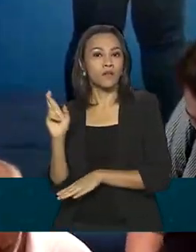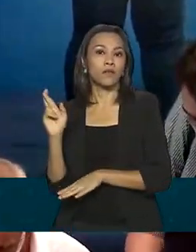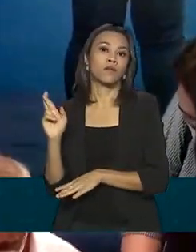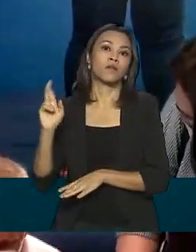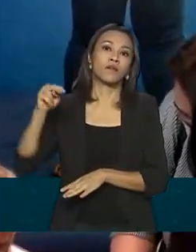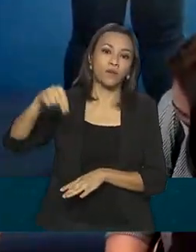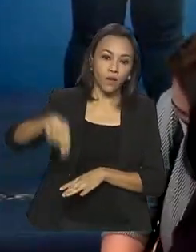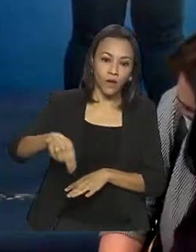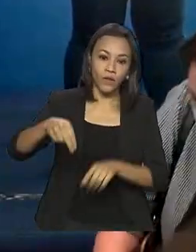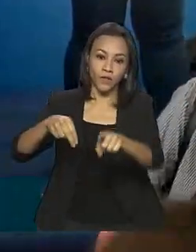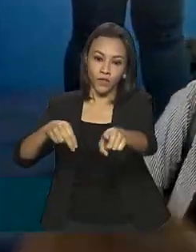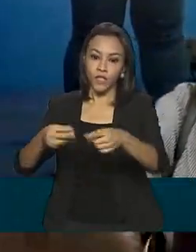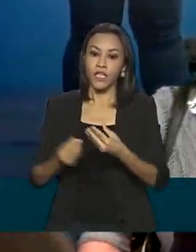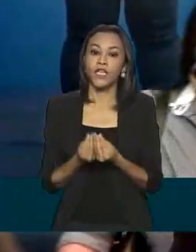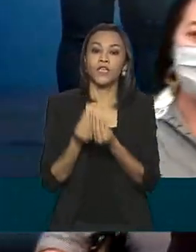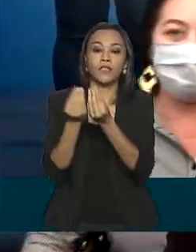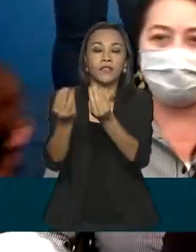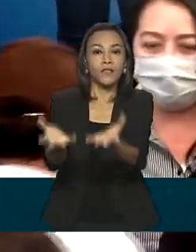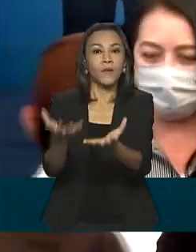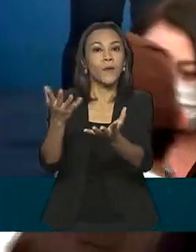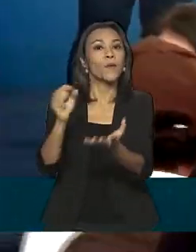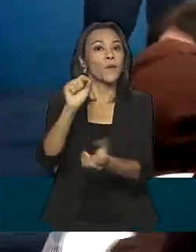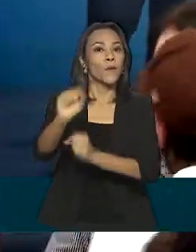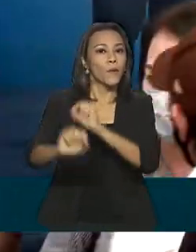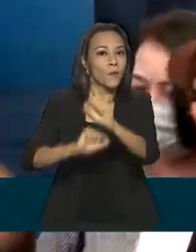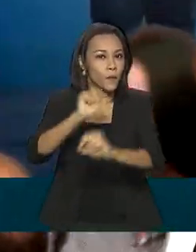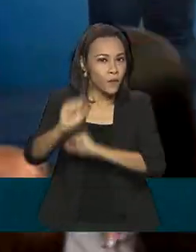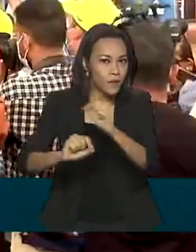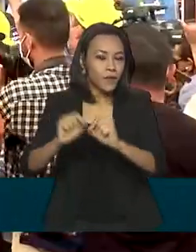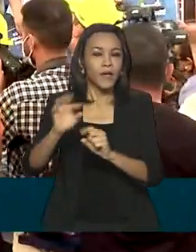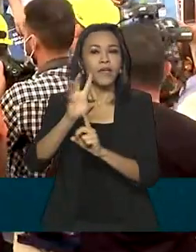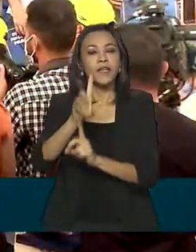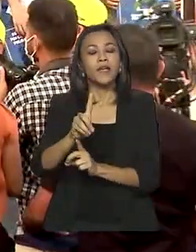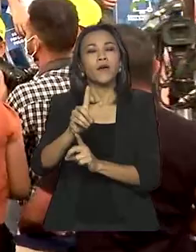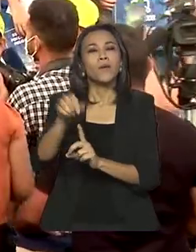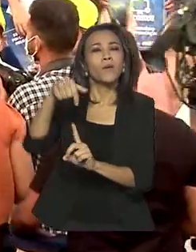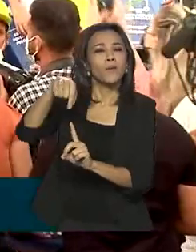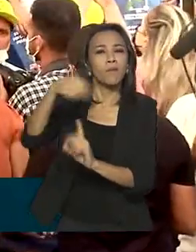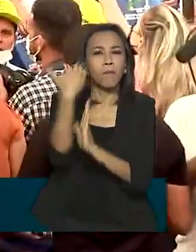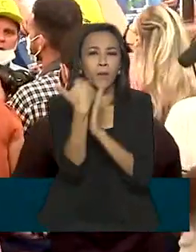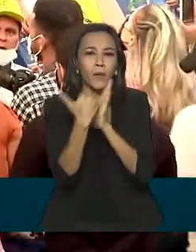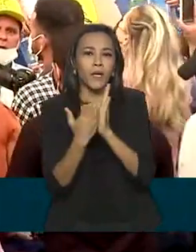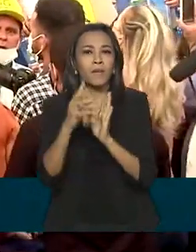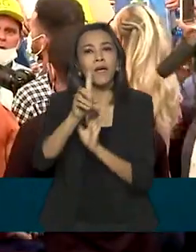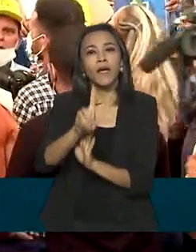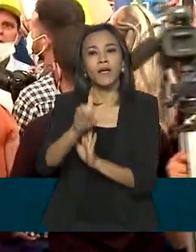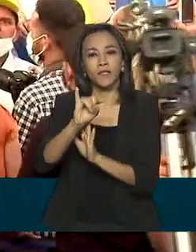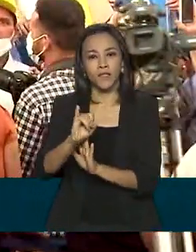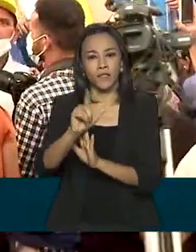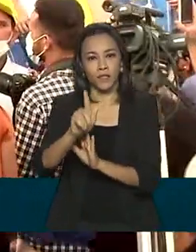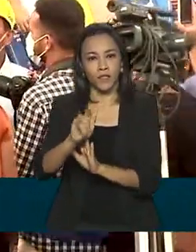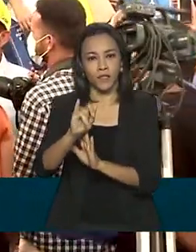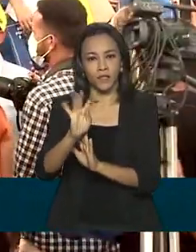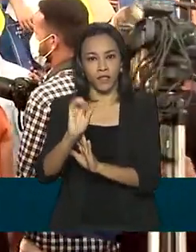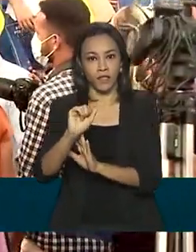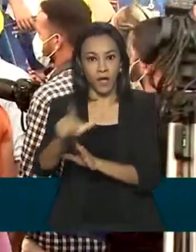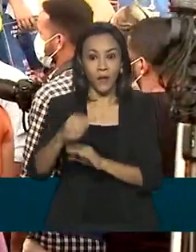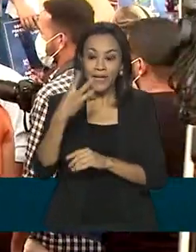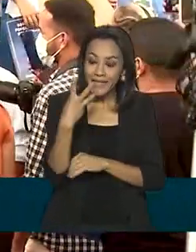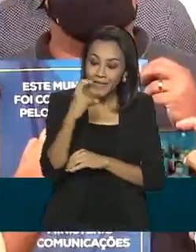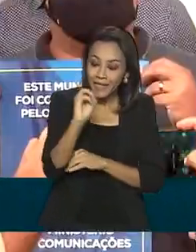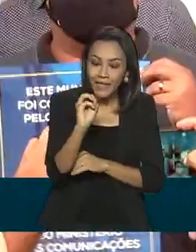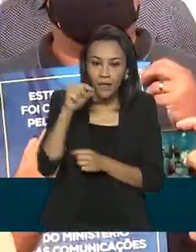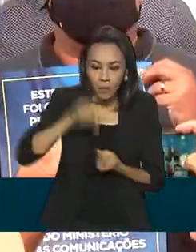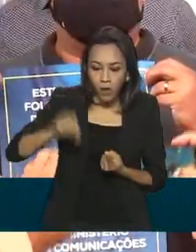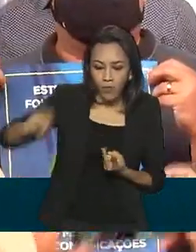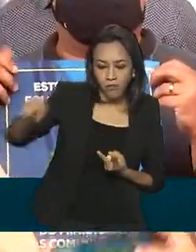Comunicações entregou o sinal da TV digital do programa Digitaliza Brasil, além de 30 pontos de conexão à internet do programa Wi-Fi